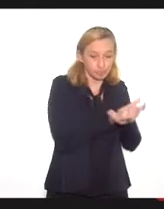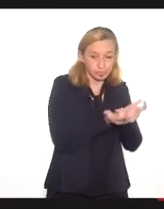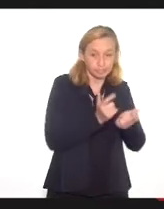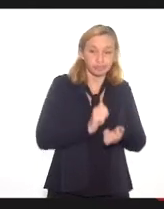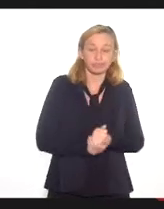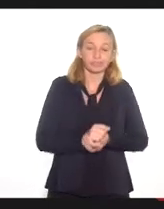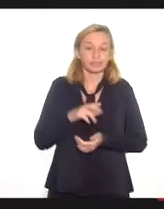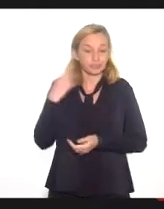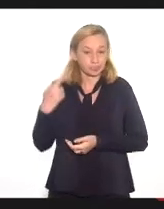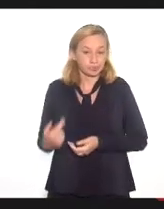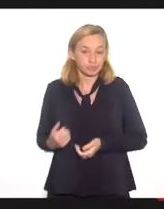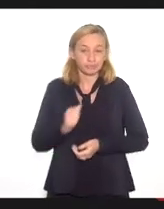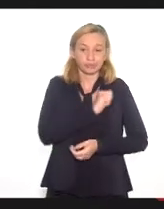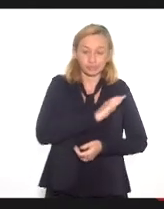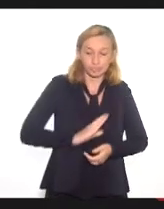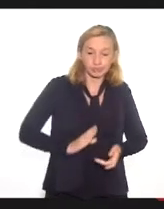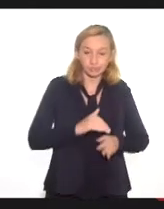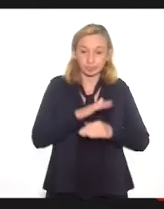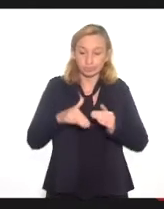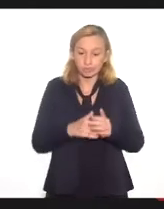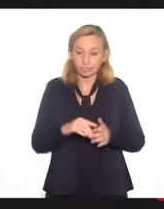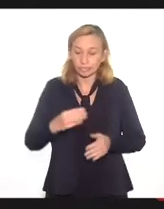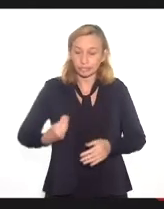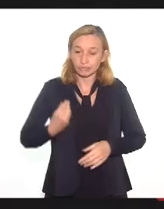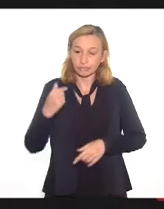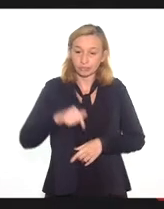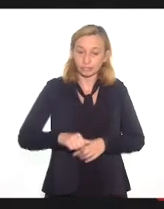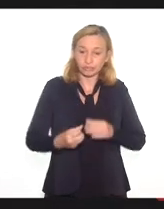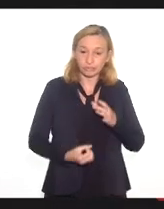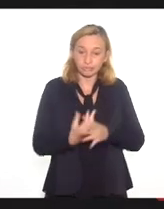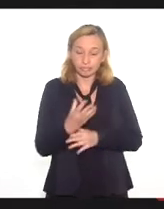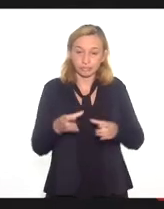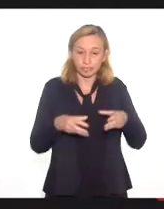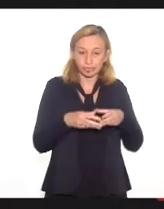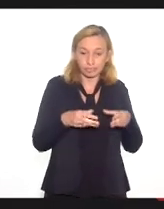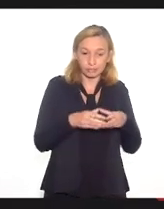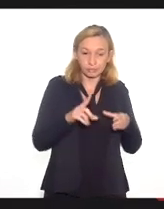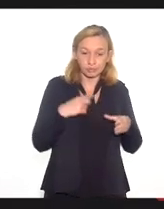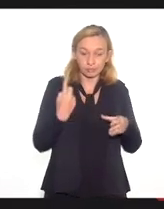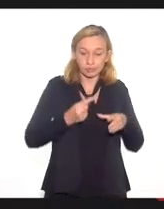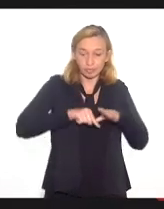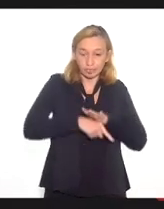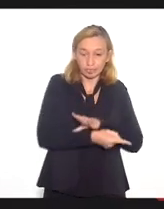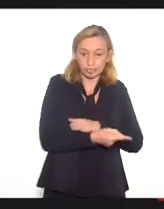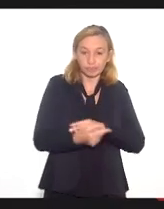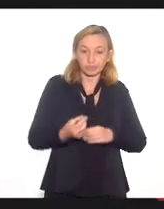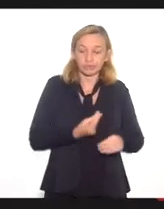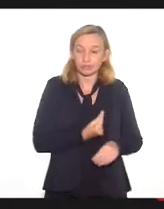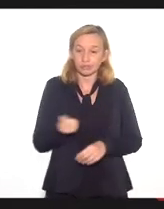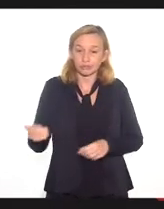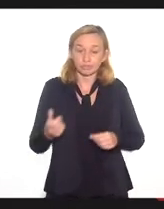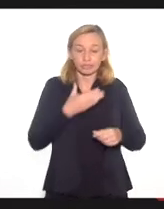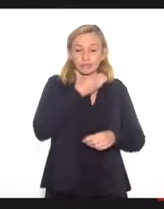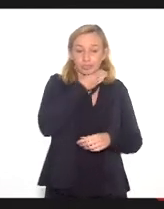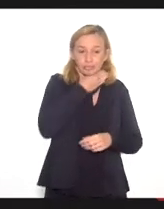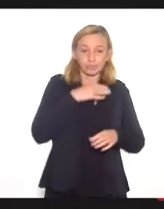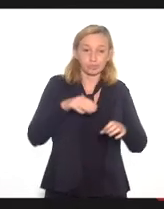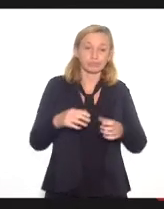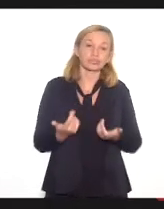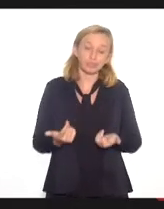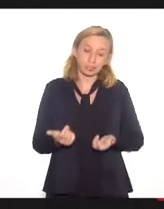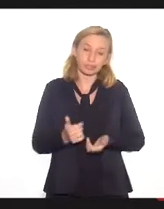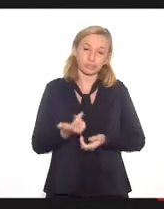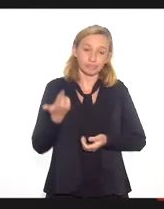a Renata o André Siriano e todos os demais aqui é criar essa comissão para a gente estar aprofundando as saídas para essa crise estrutural e ciclo